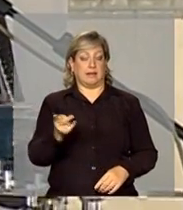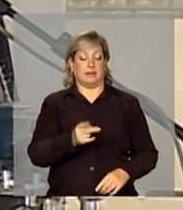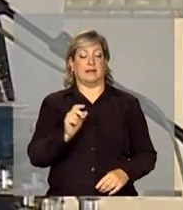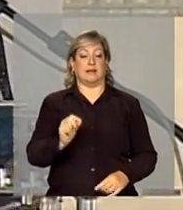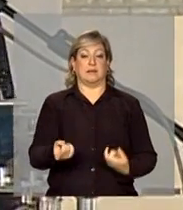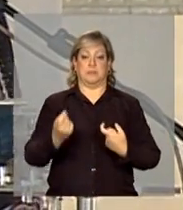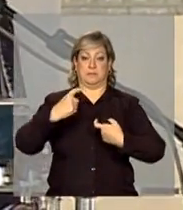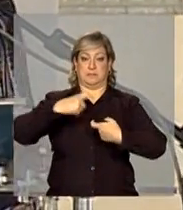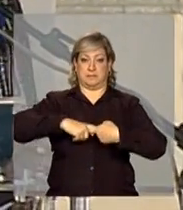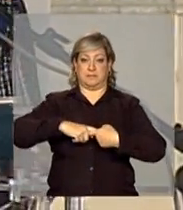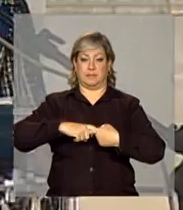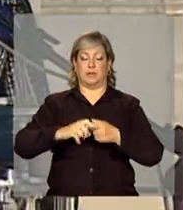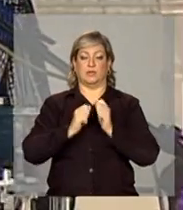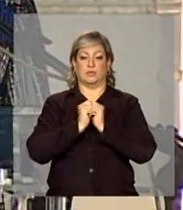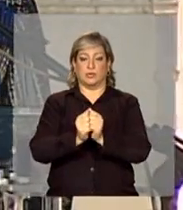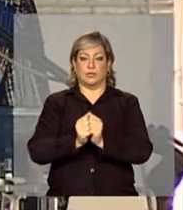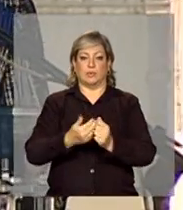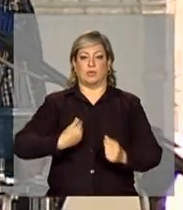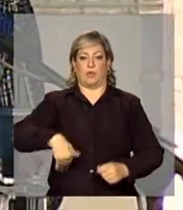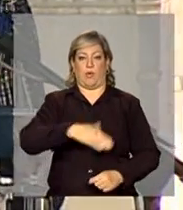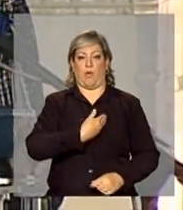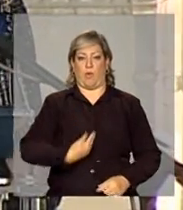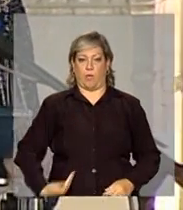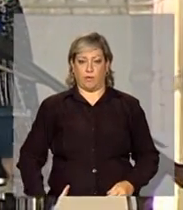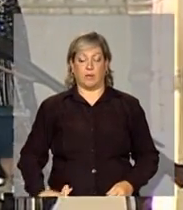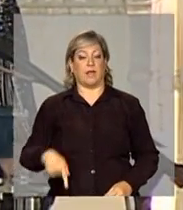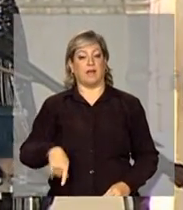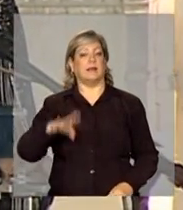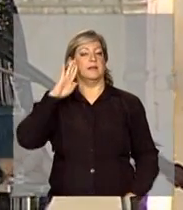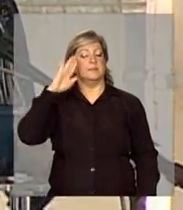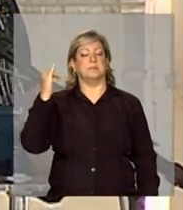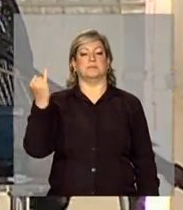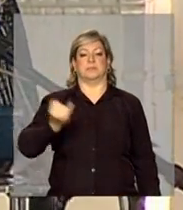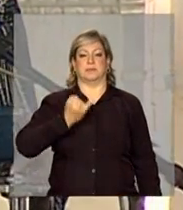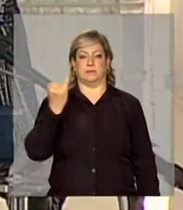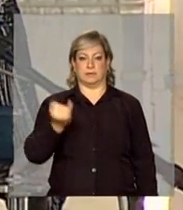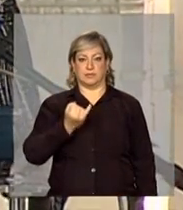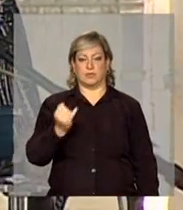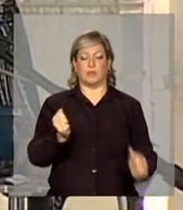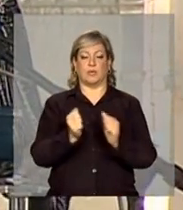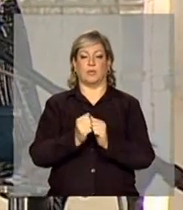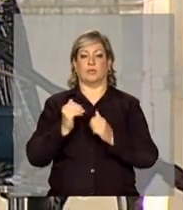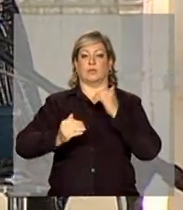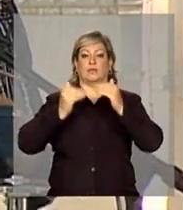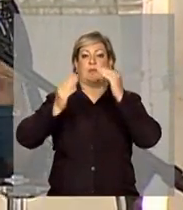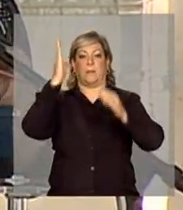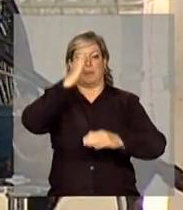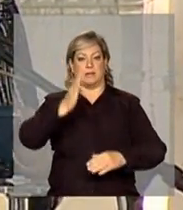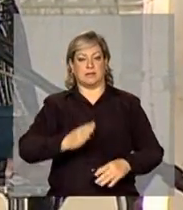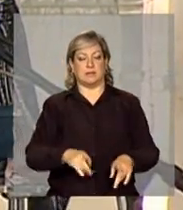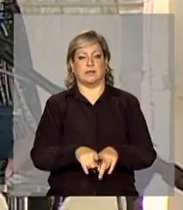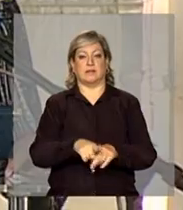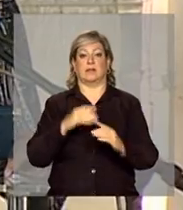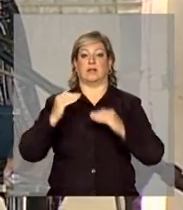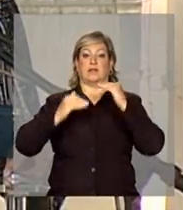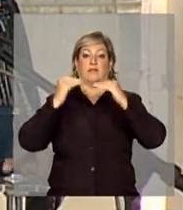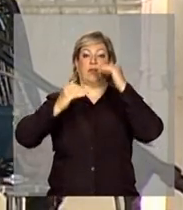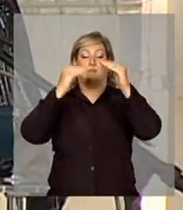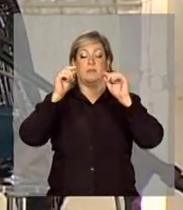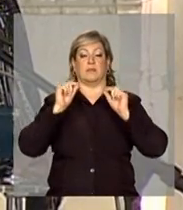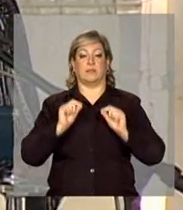essa parceria que fazemos com esses senadores, ela é crucial para o desenvolvimento do Brasil e o